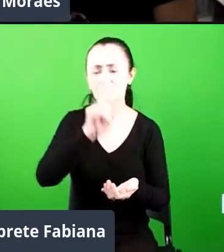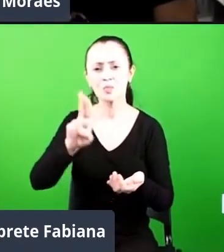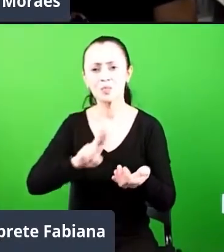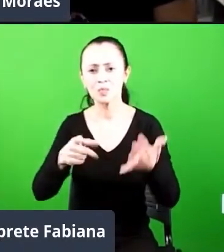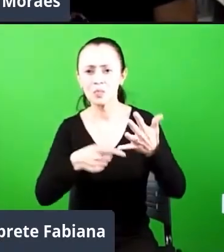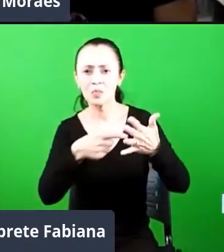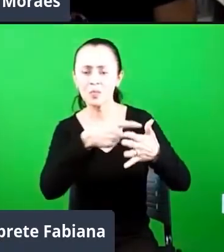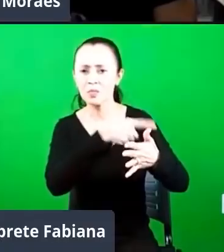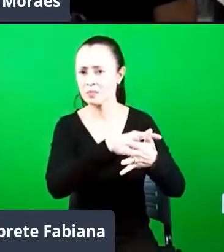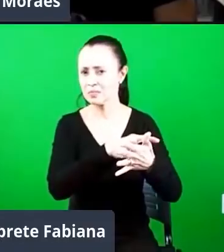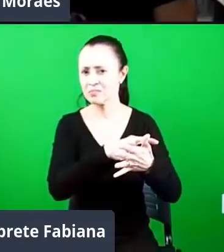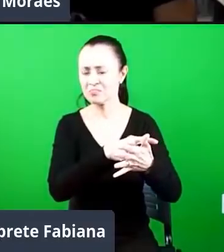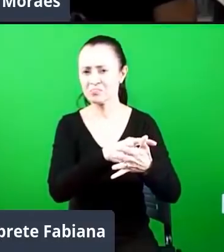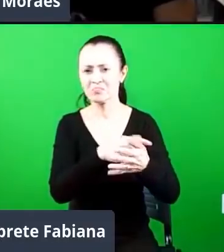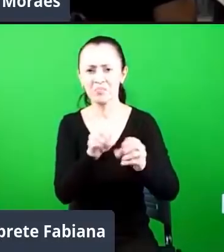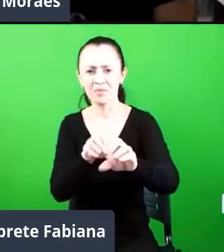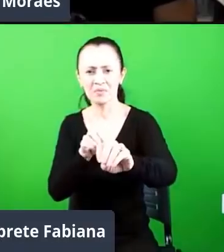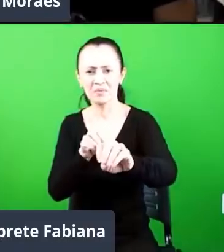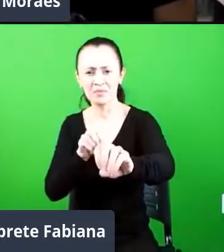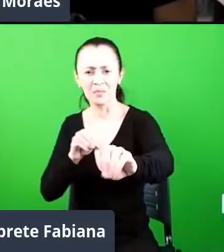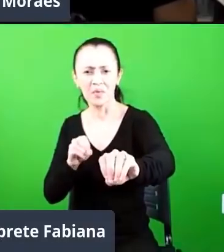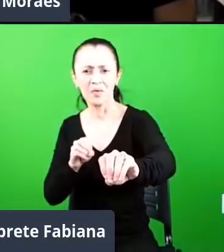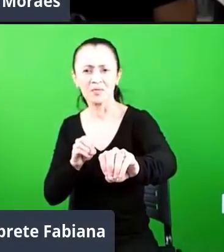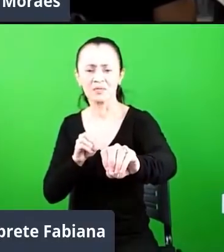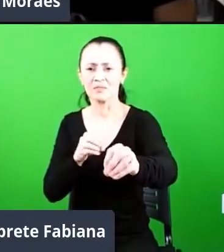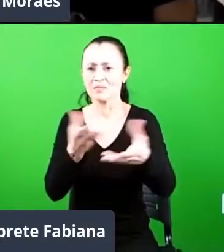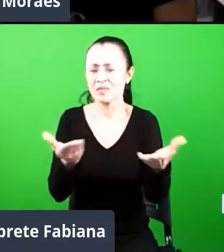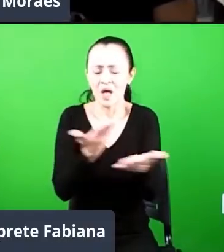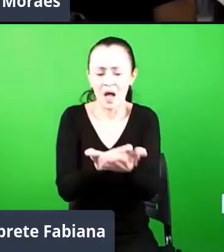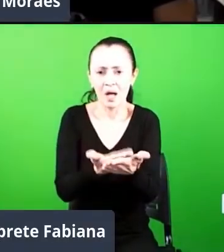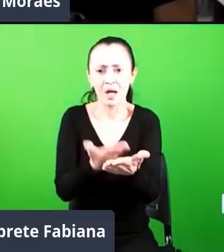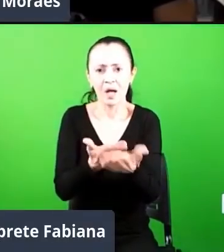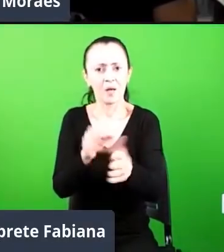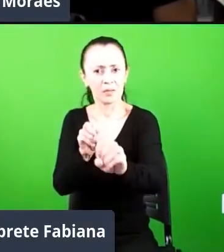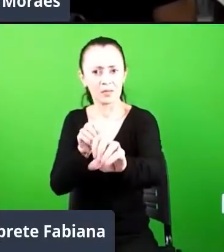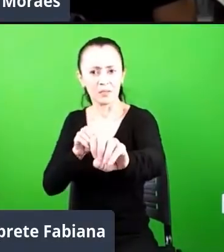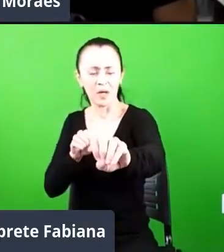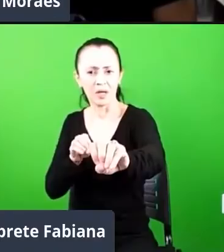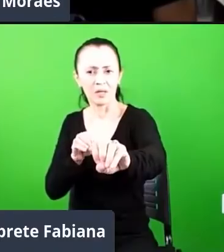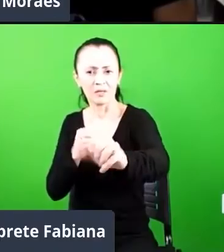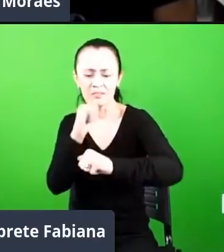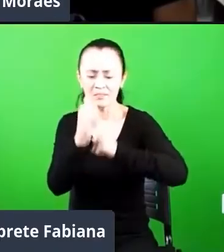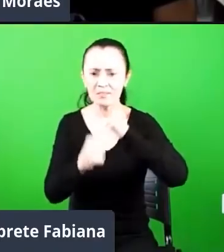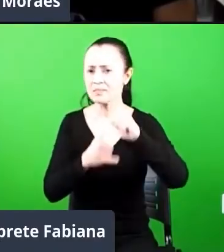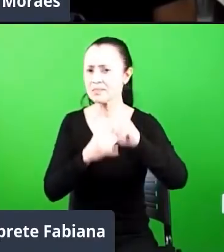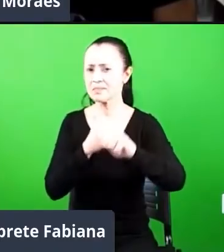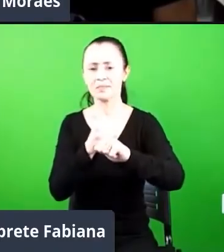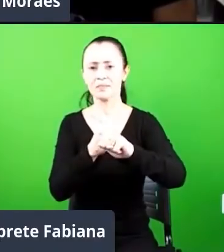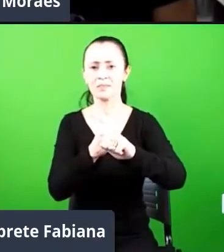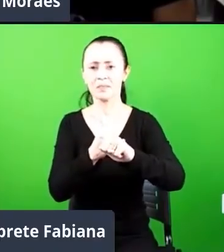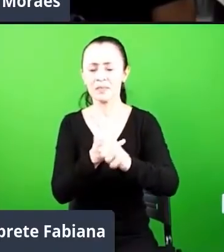momento. Educação remota, ensino remoto, aulas remotas, aulas online, né?